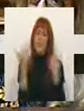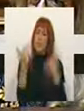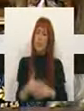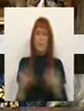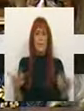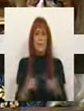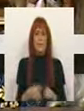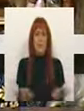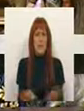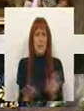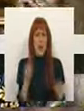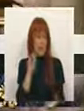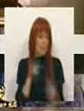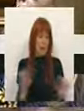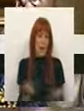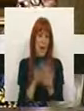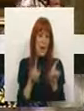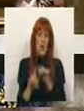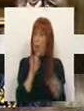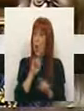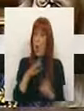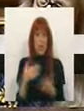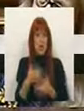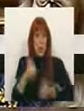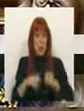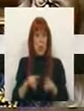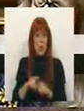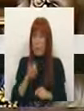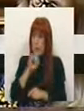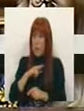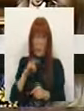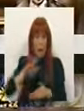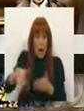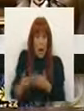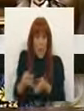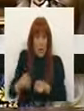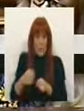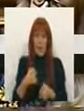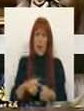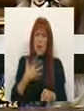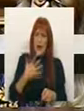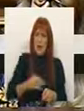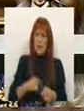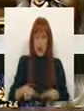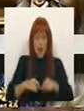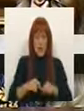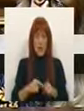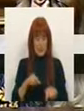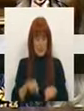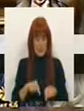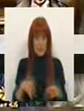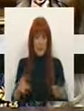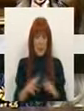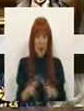restringindo de forma objetiva as oportunidades de concurso de potenciais candidatos. Estamos convictos que a adoção deste